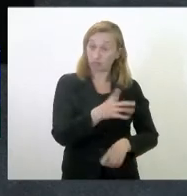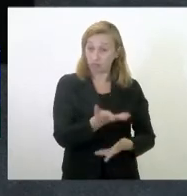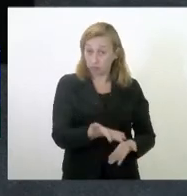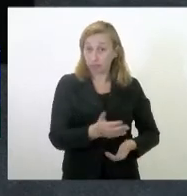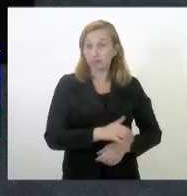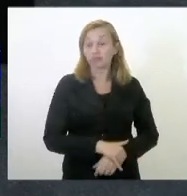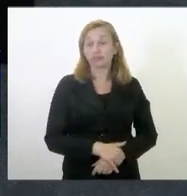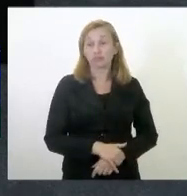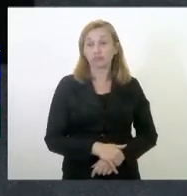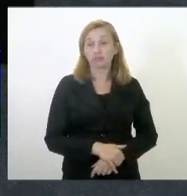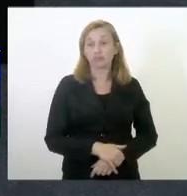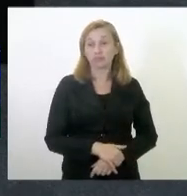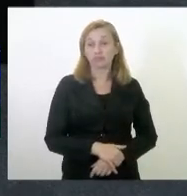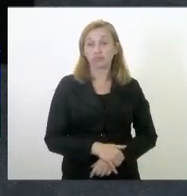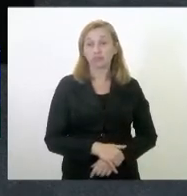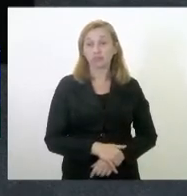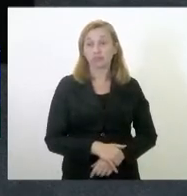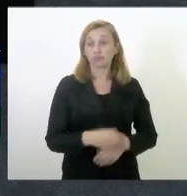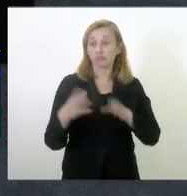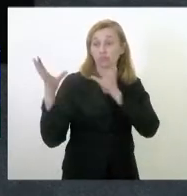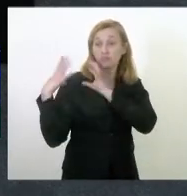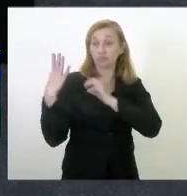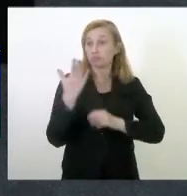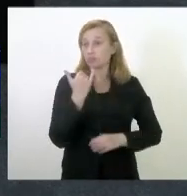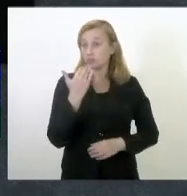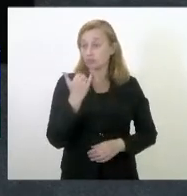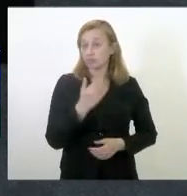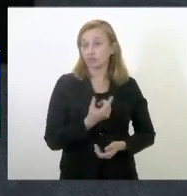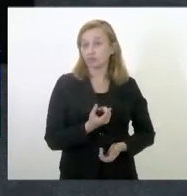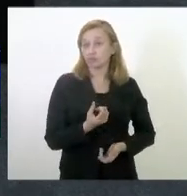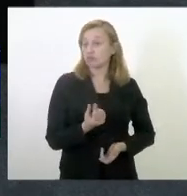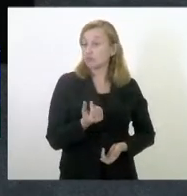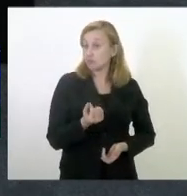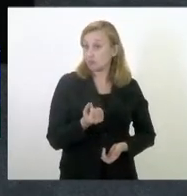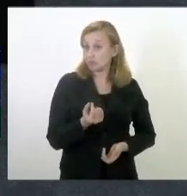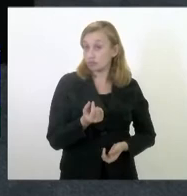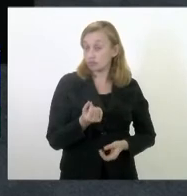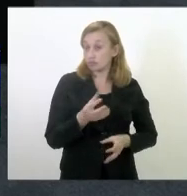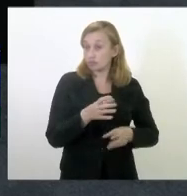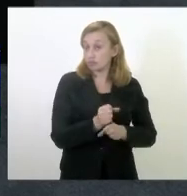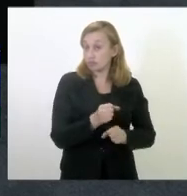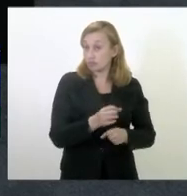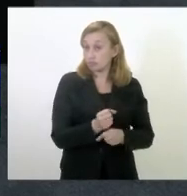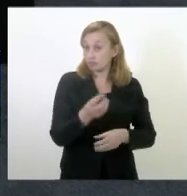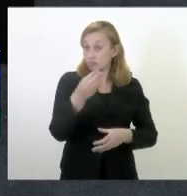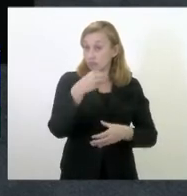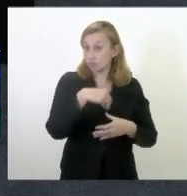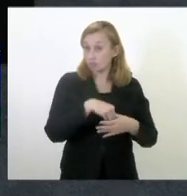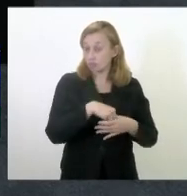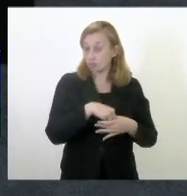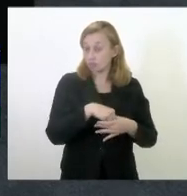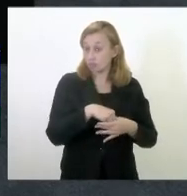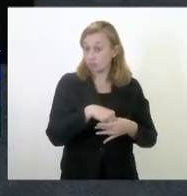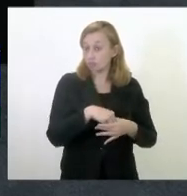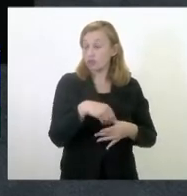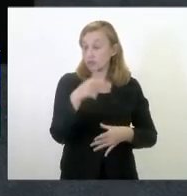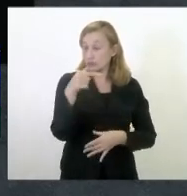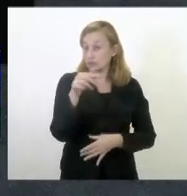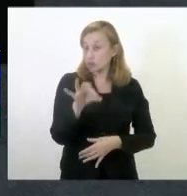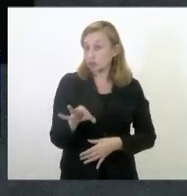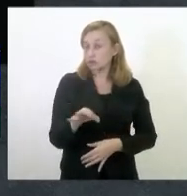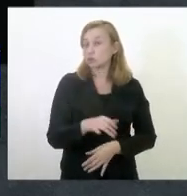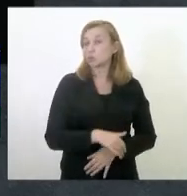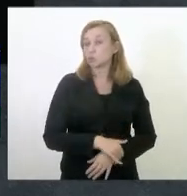pela cesta básica com uma tributação nas operações internas, sujeito a uma alíquota de